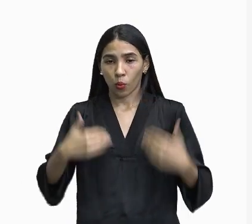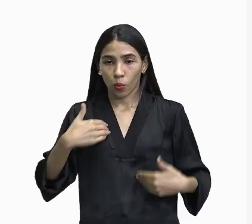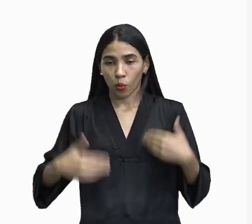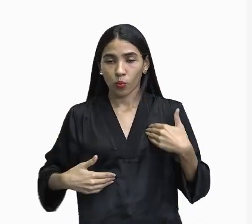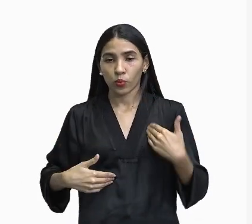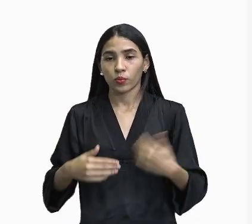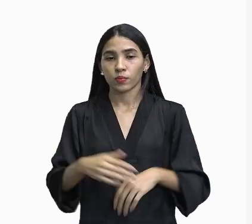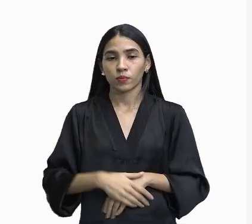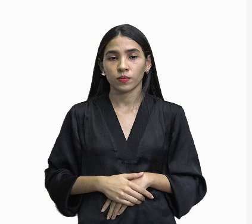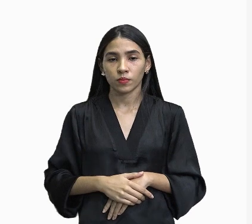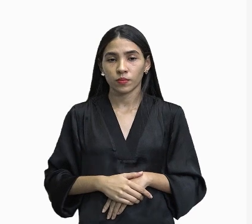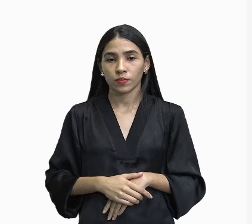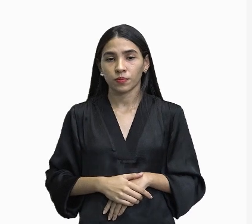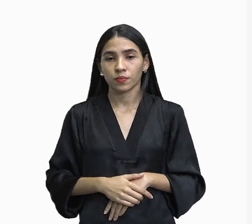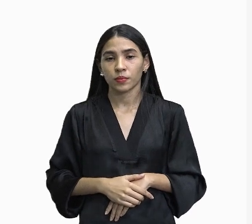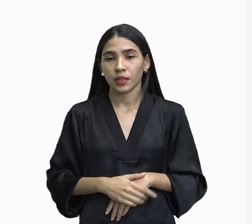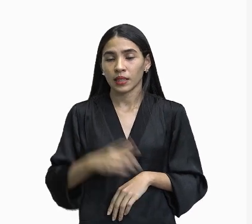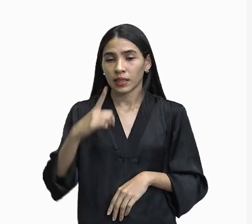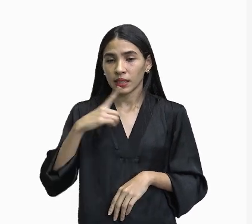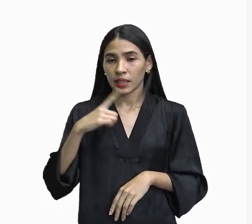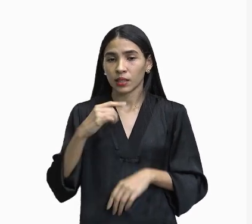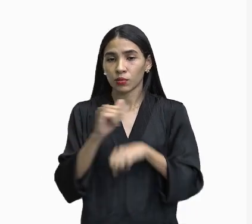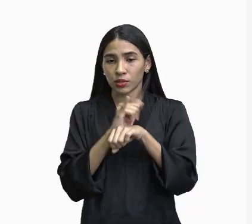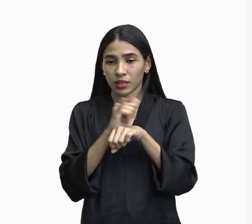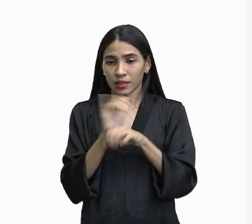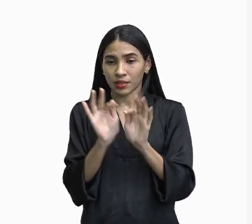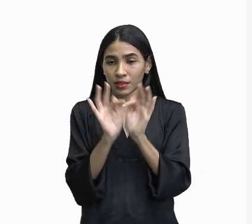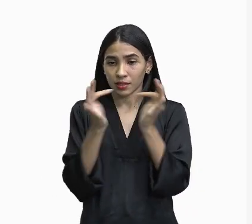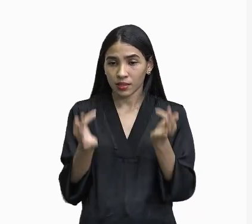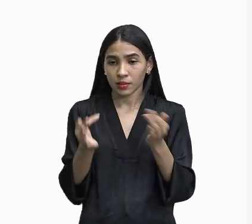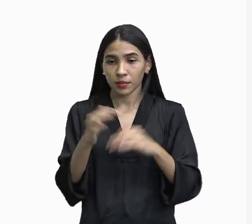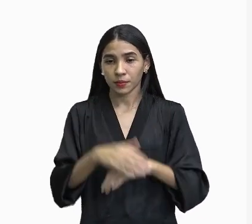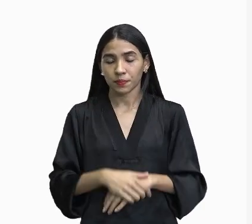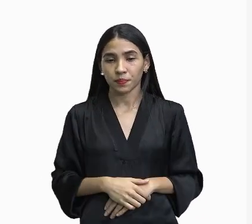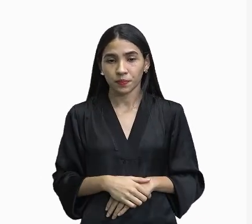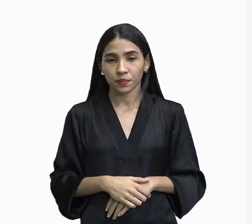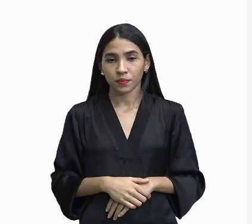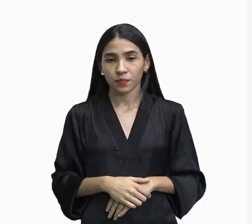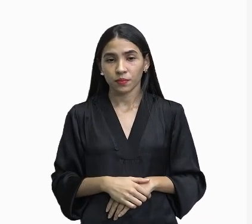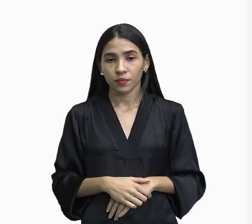são realizadas por meio de mecanismos simples. E,